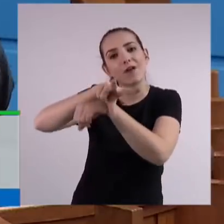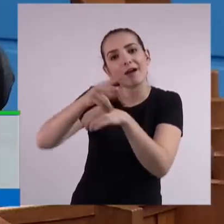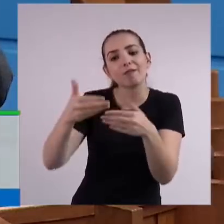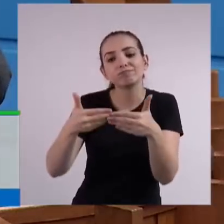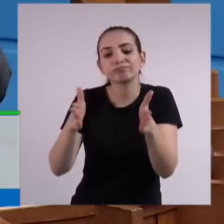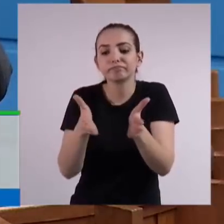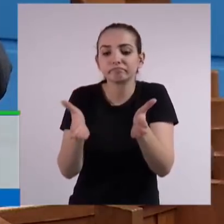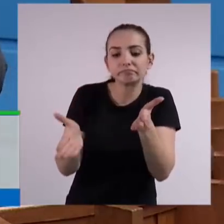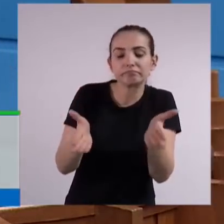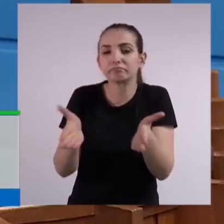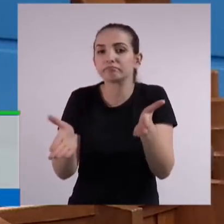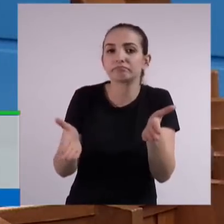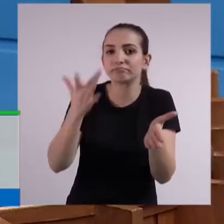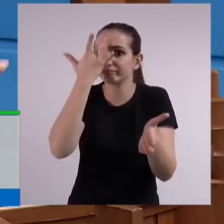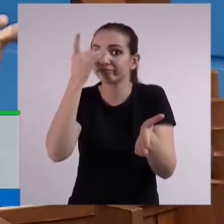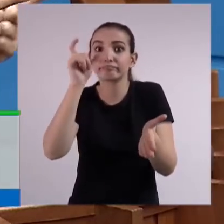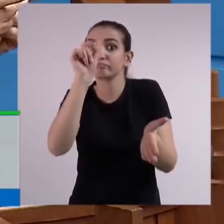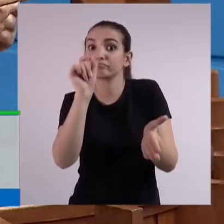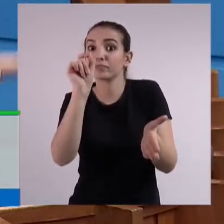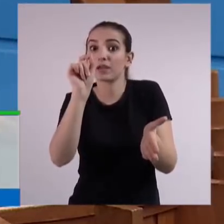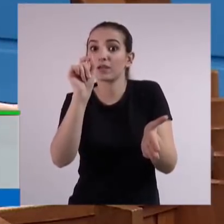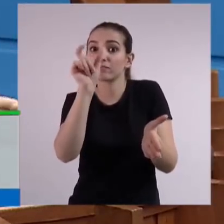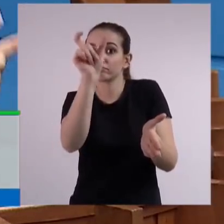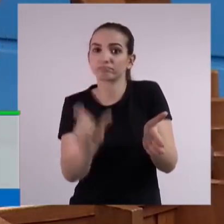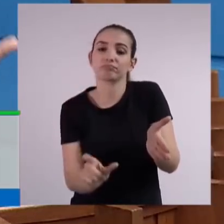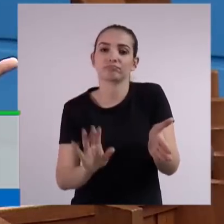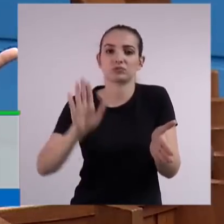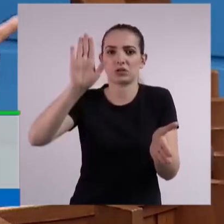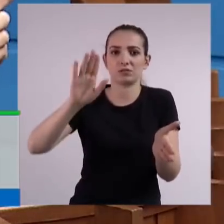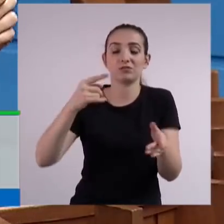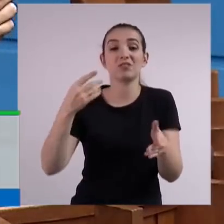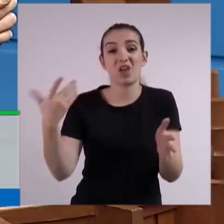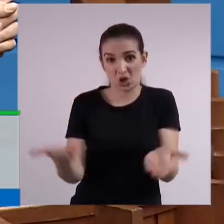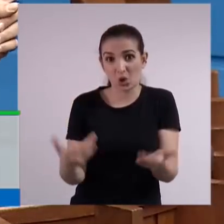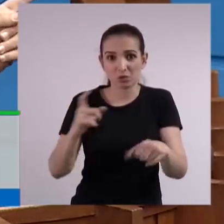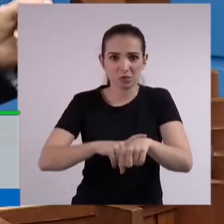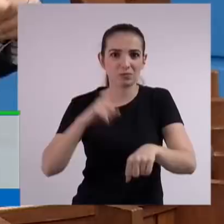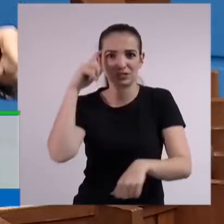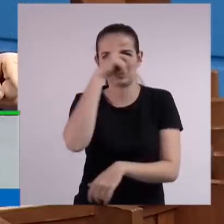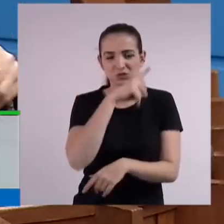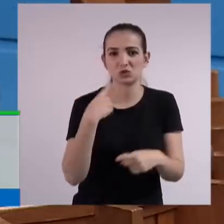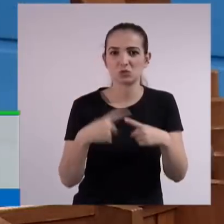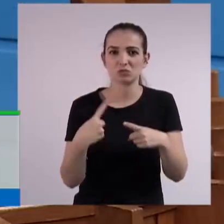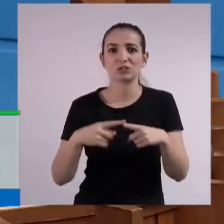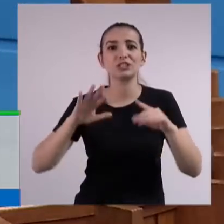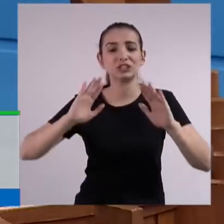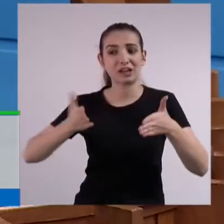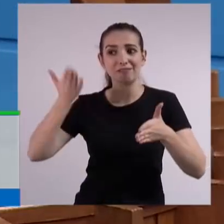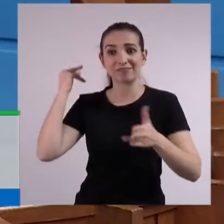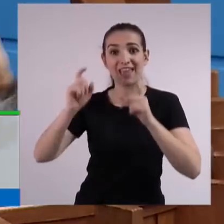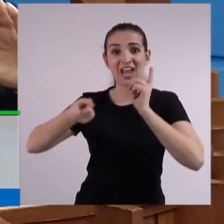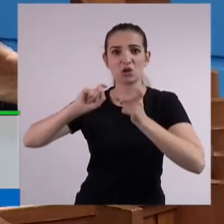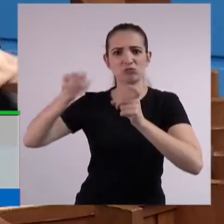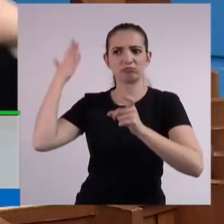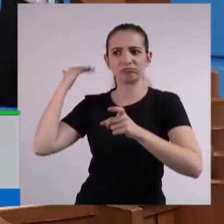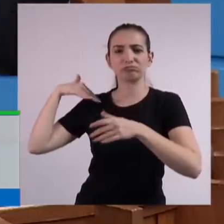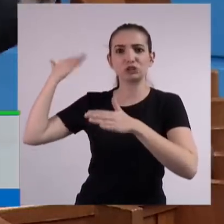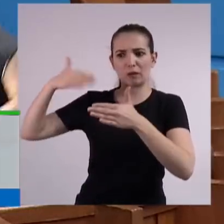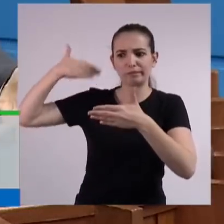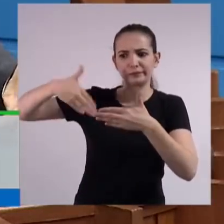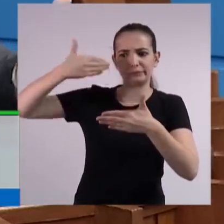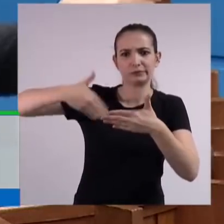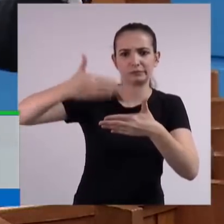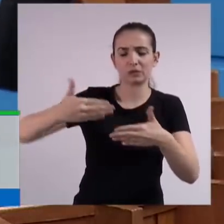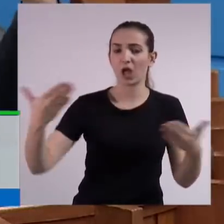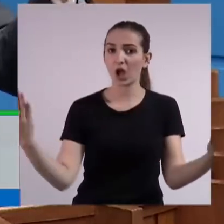vácuo. E abriu no momento difícil, porque já passaram-se as convenções, não há